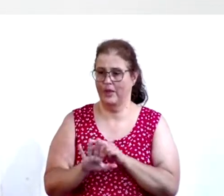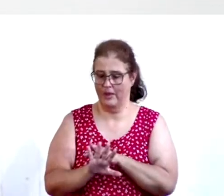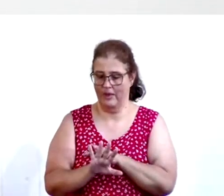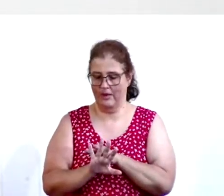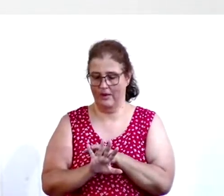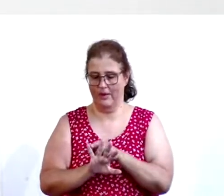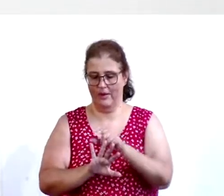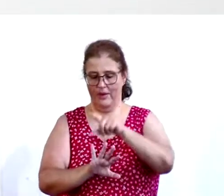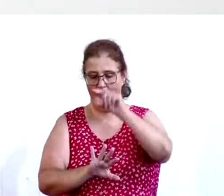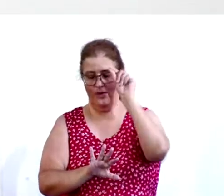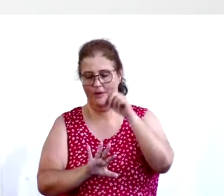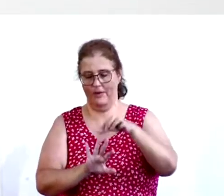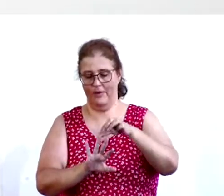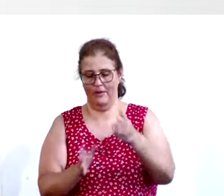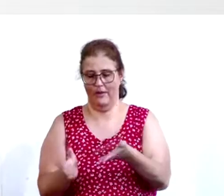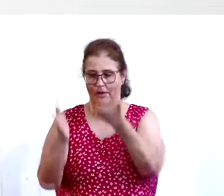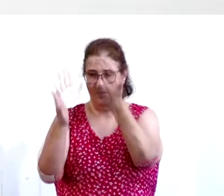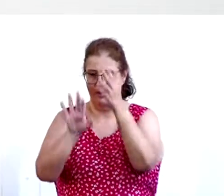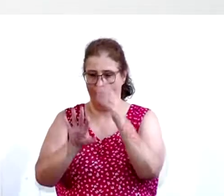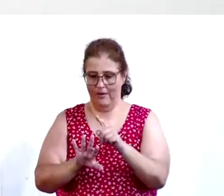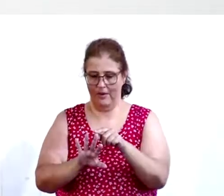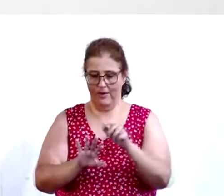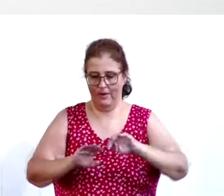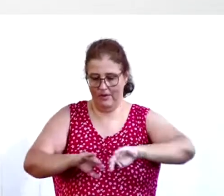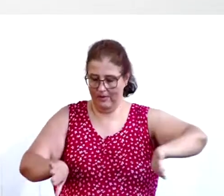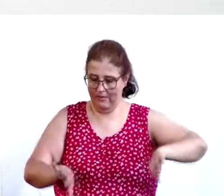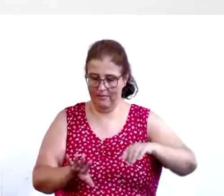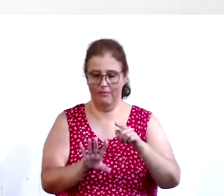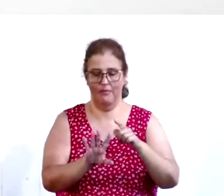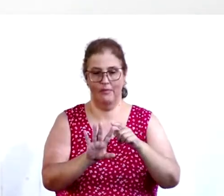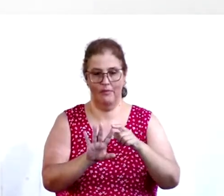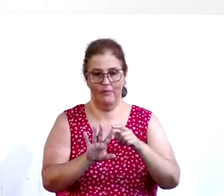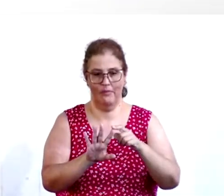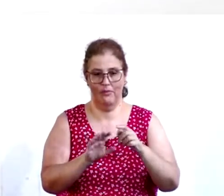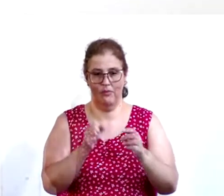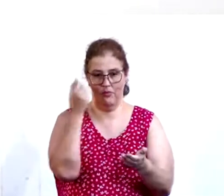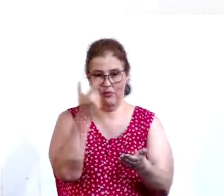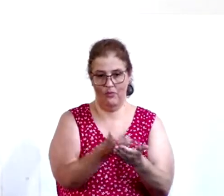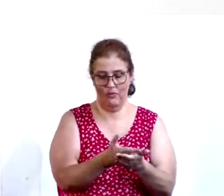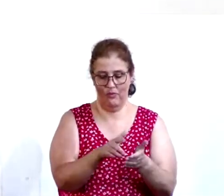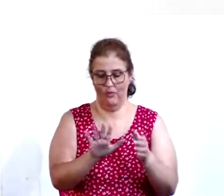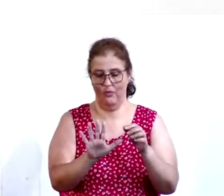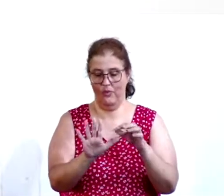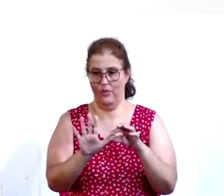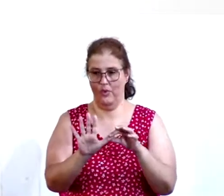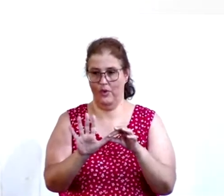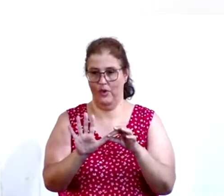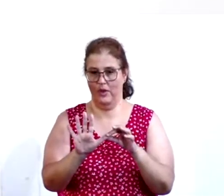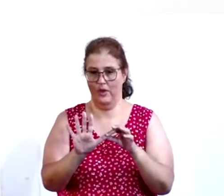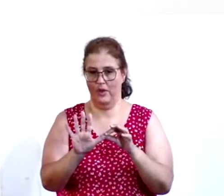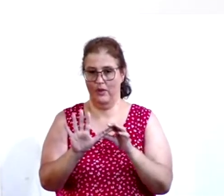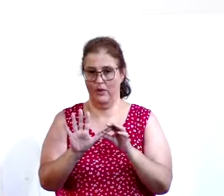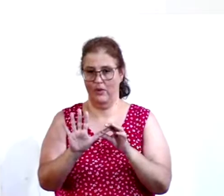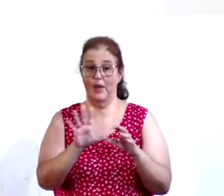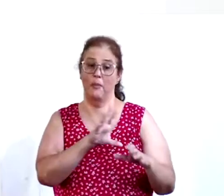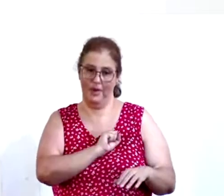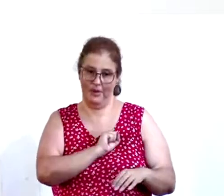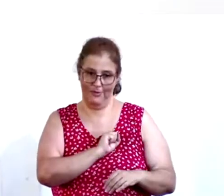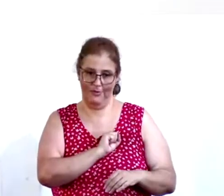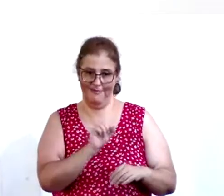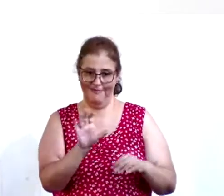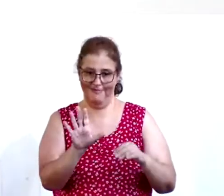Escolhidos, elevados, separados, comprados. comissionados.